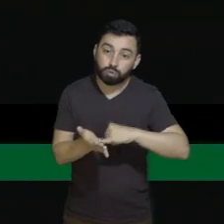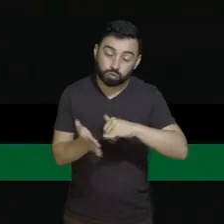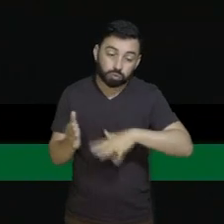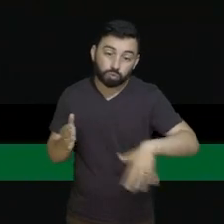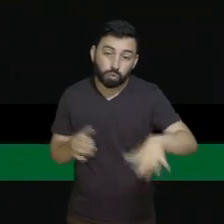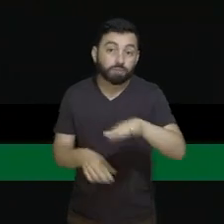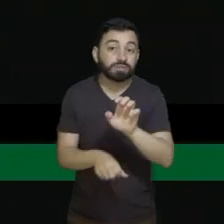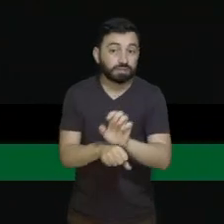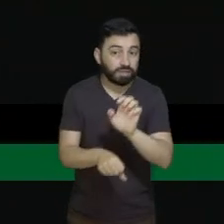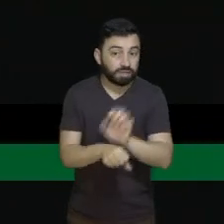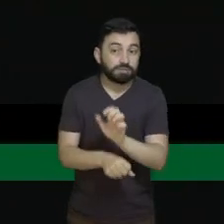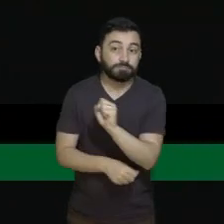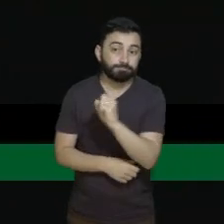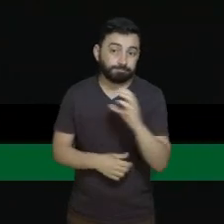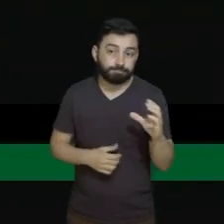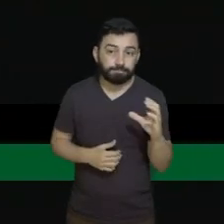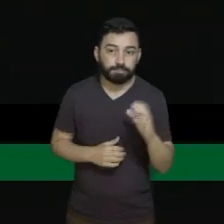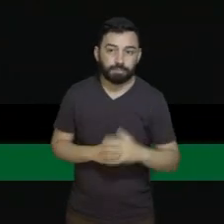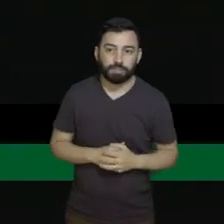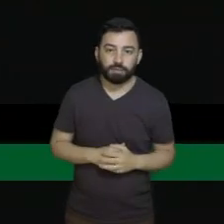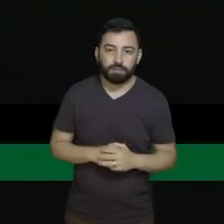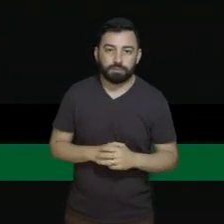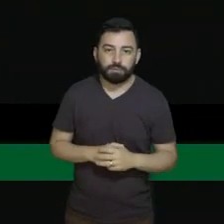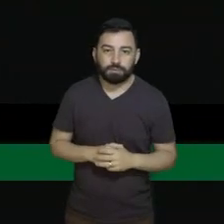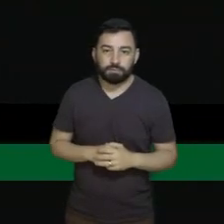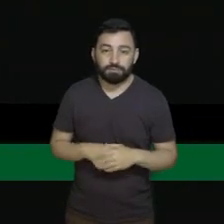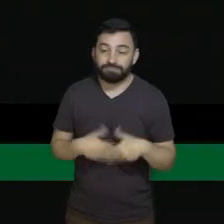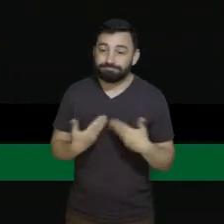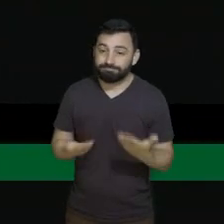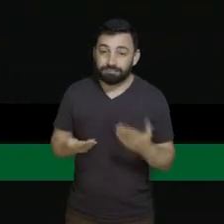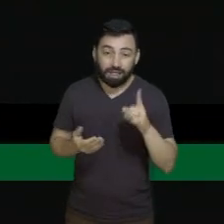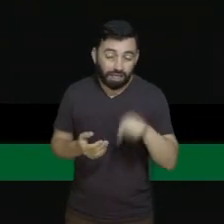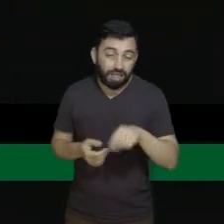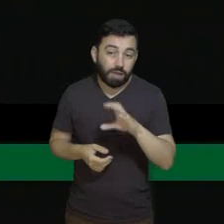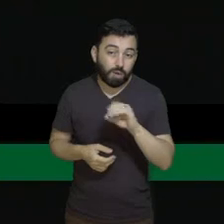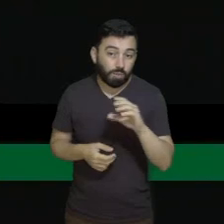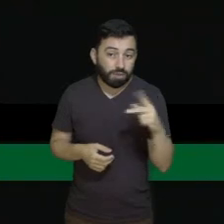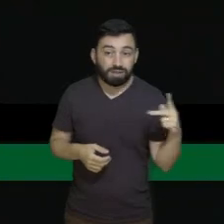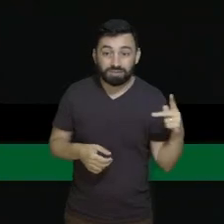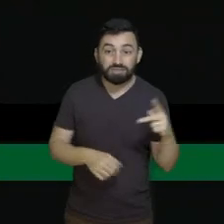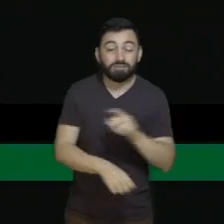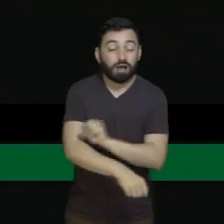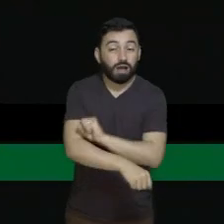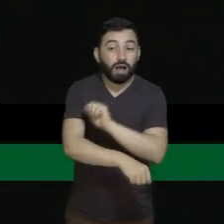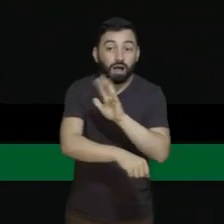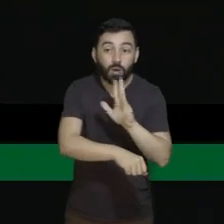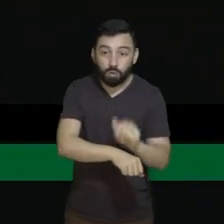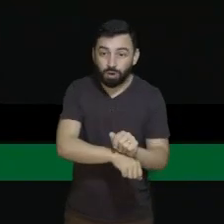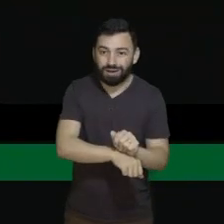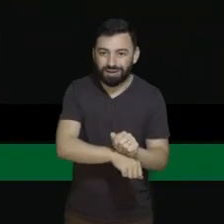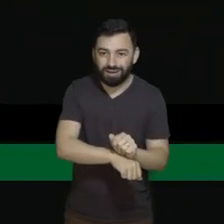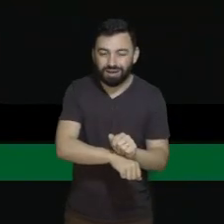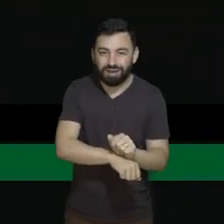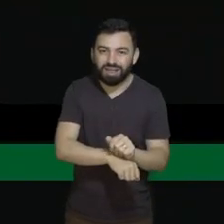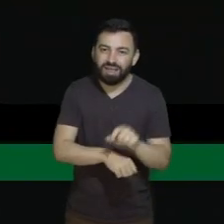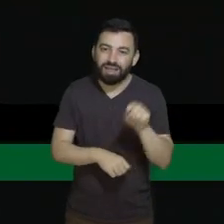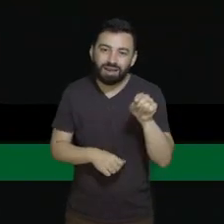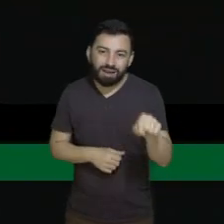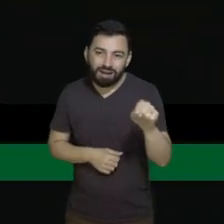de Santa Catarina. Isto é a cooperativa Aurora, que é